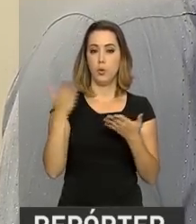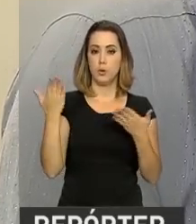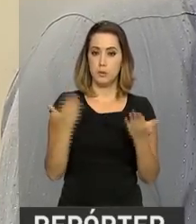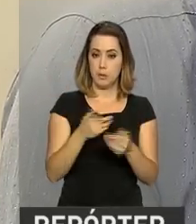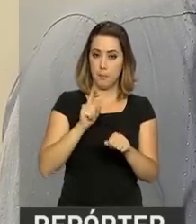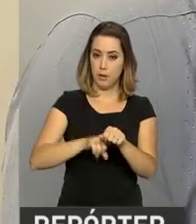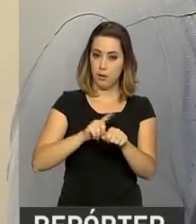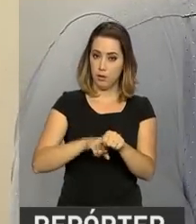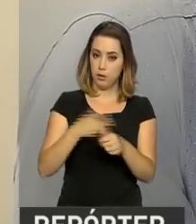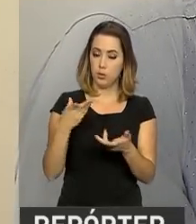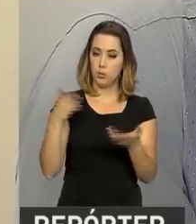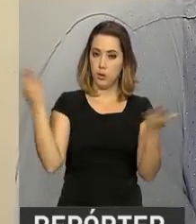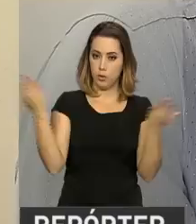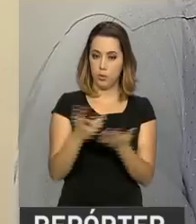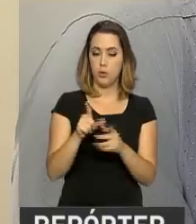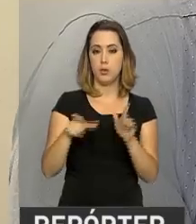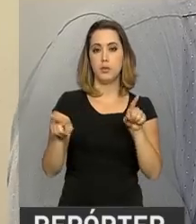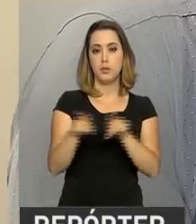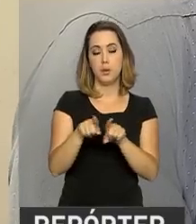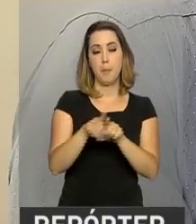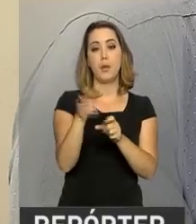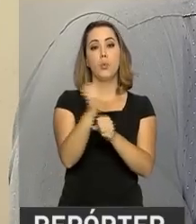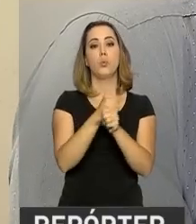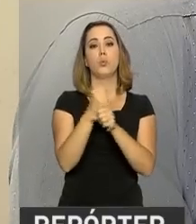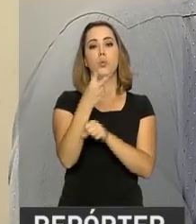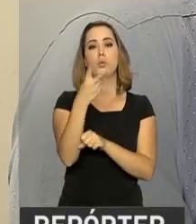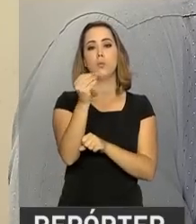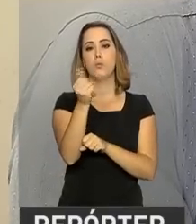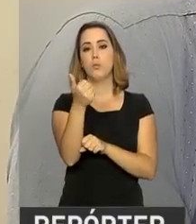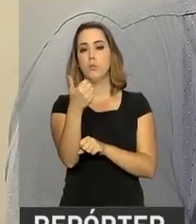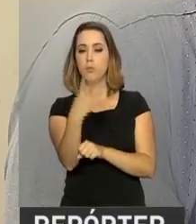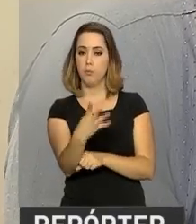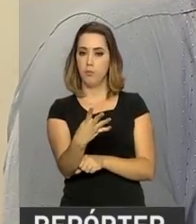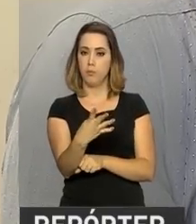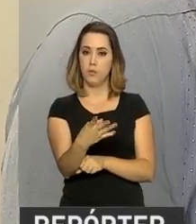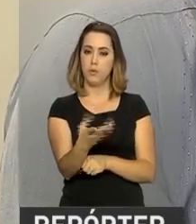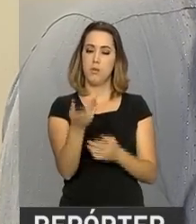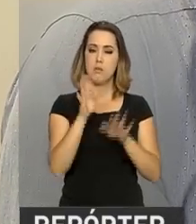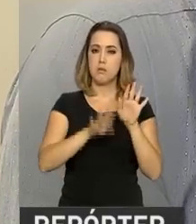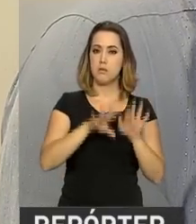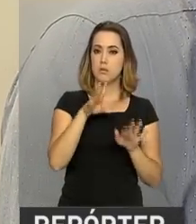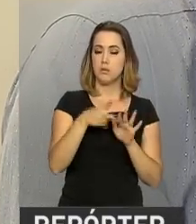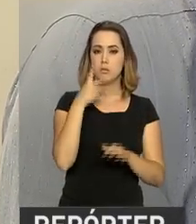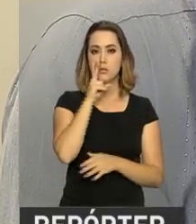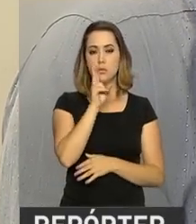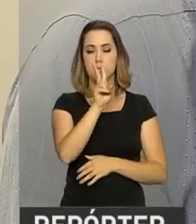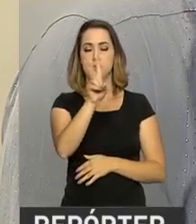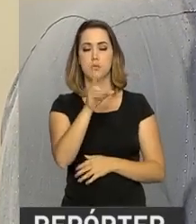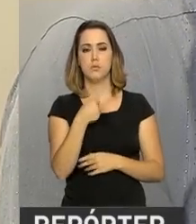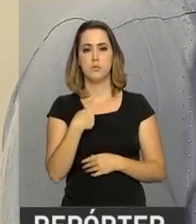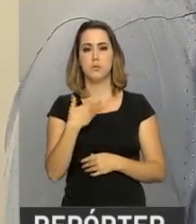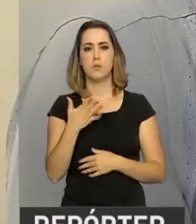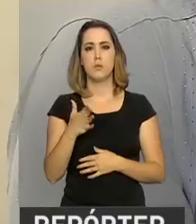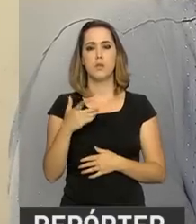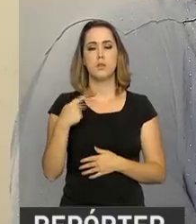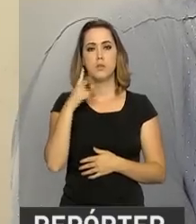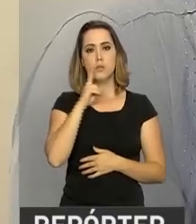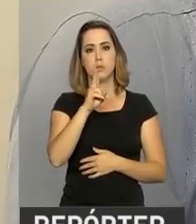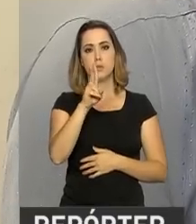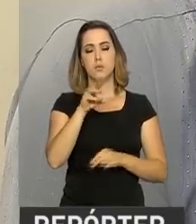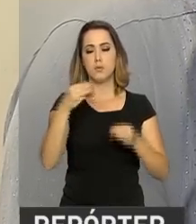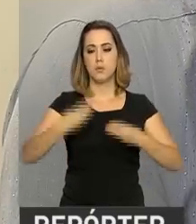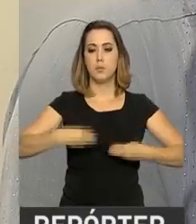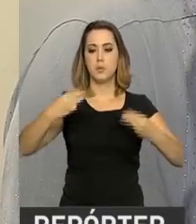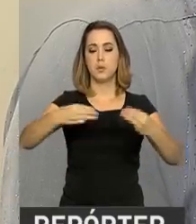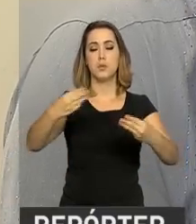atual mais o de 2014. Então, não é incomum o trabalhador chegar, ele vai no site do Ministério,